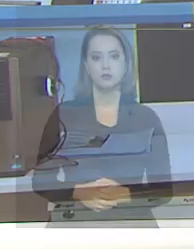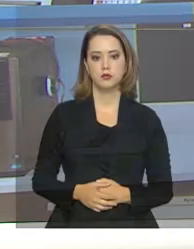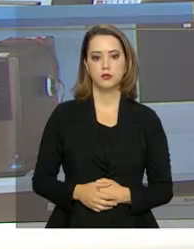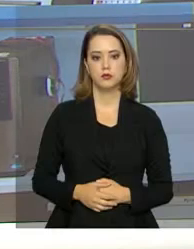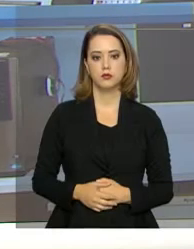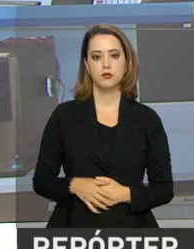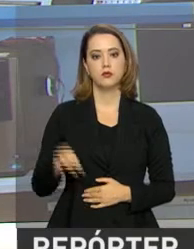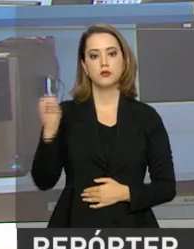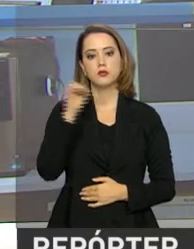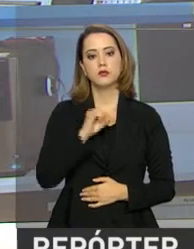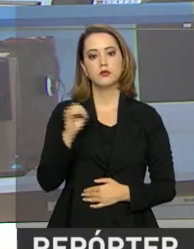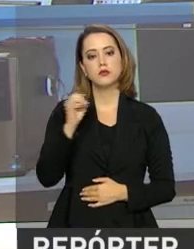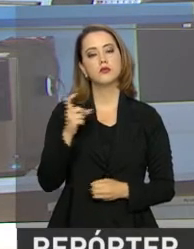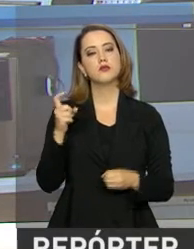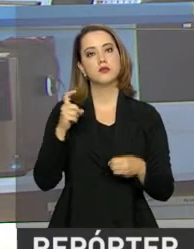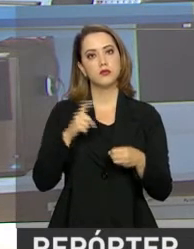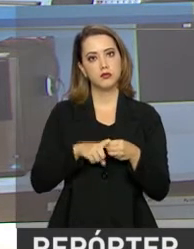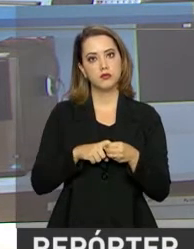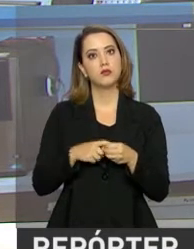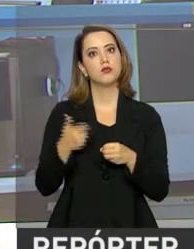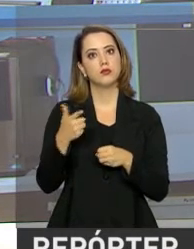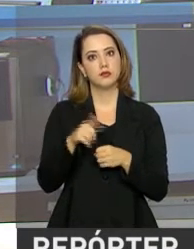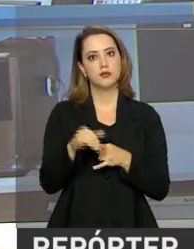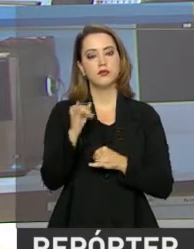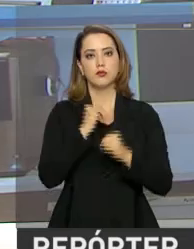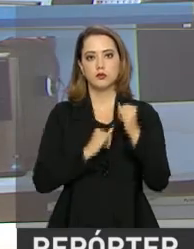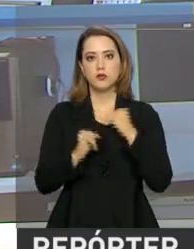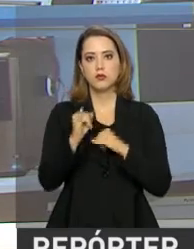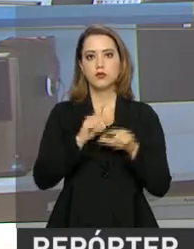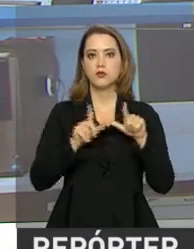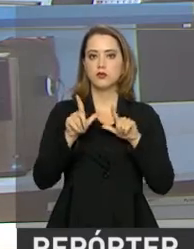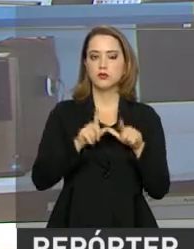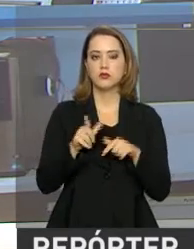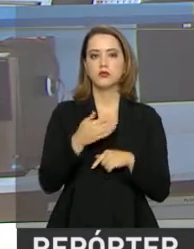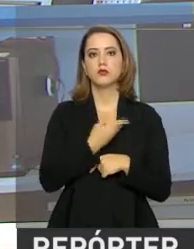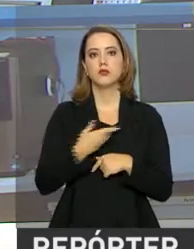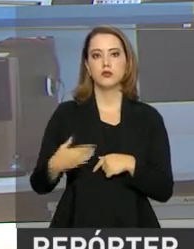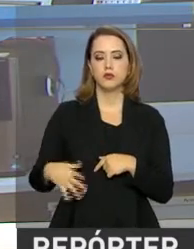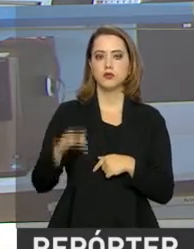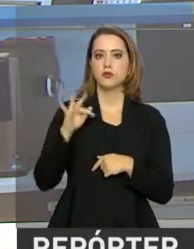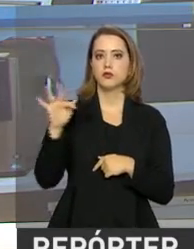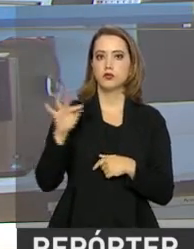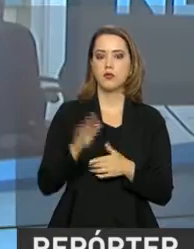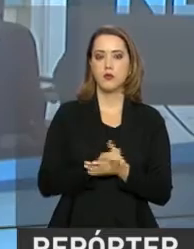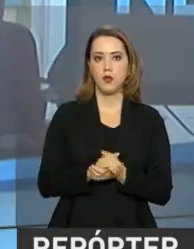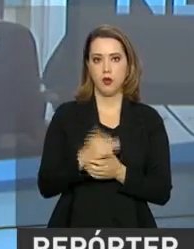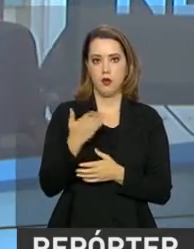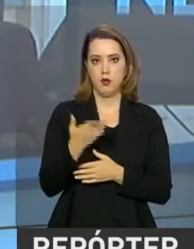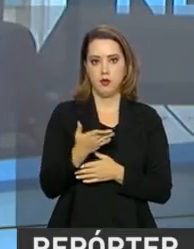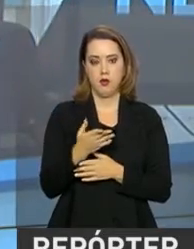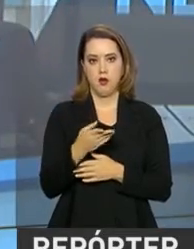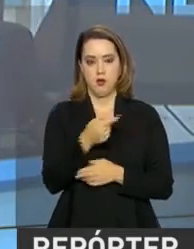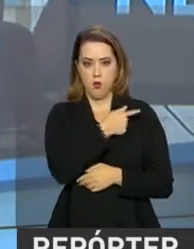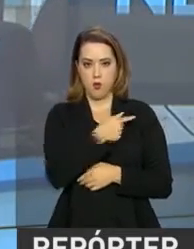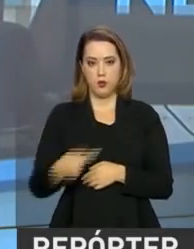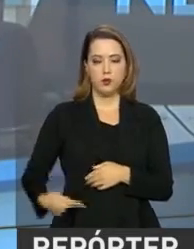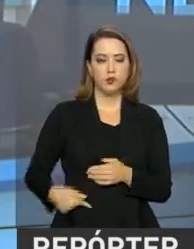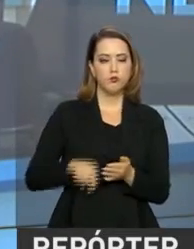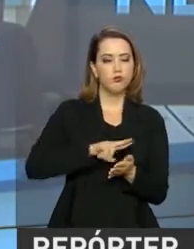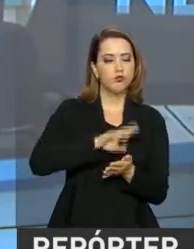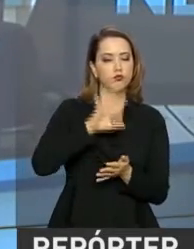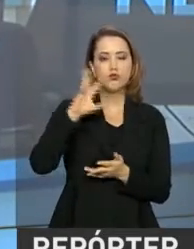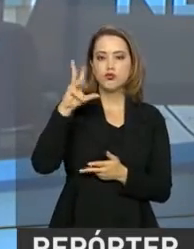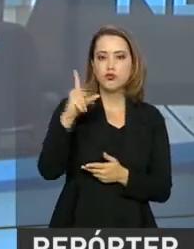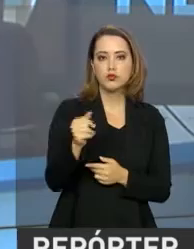olá estamos de volta com mais uma edição do repórter nbr e as notícias do governo federal governadores de todo o país